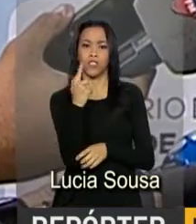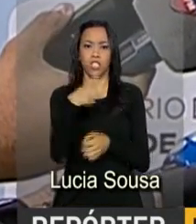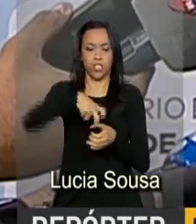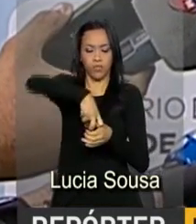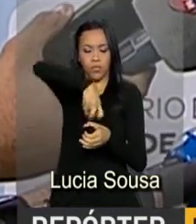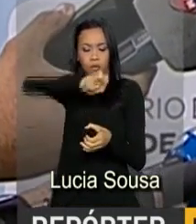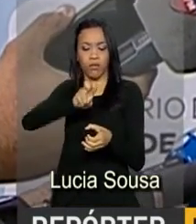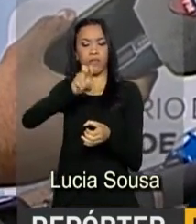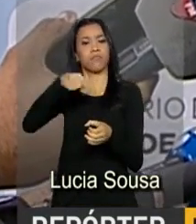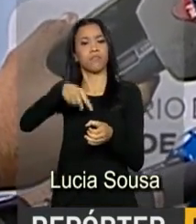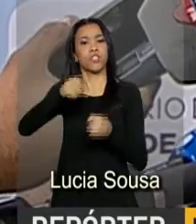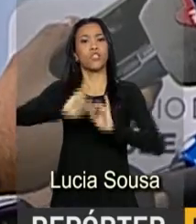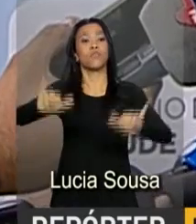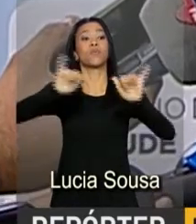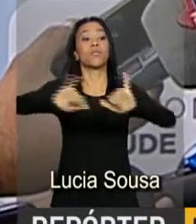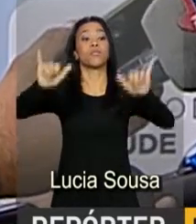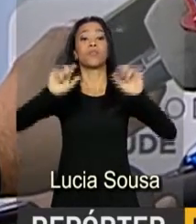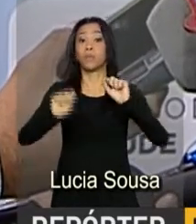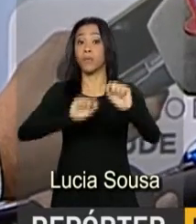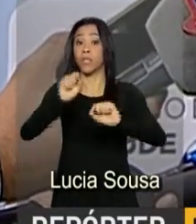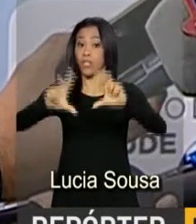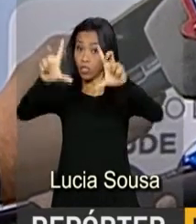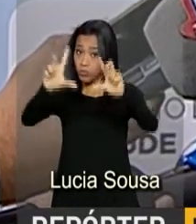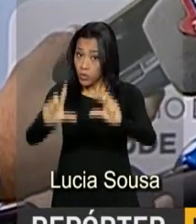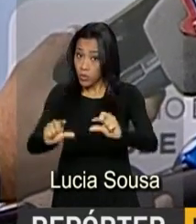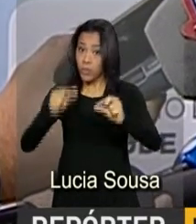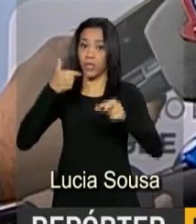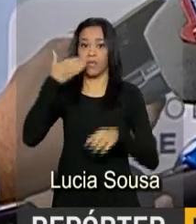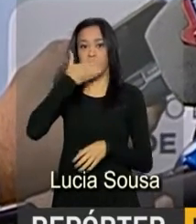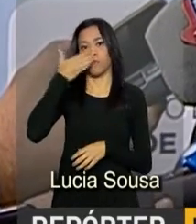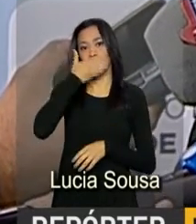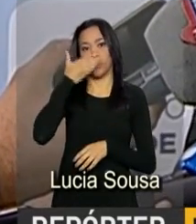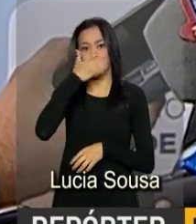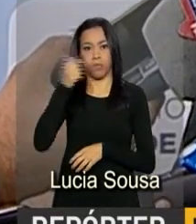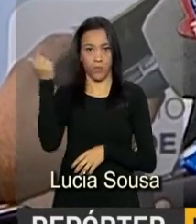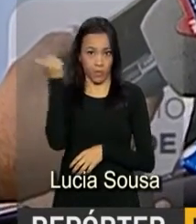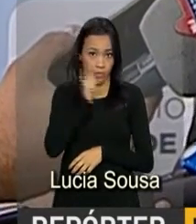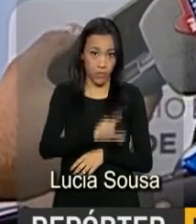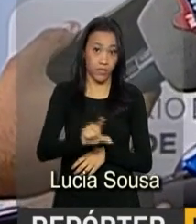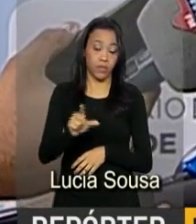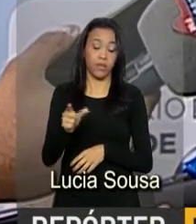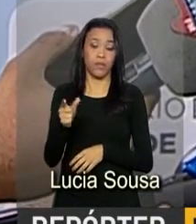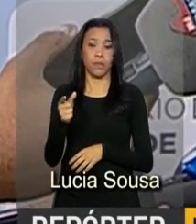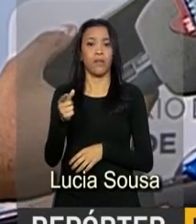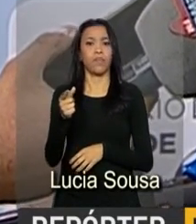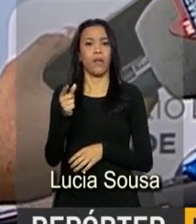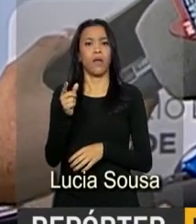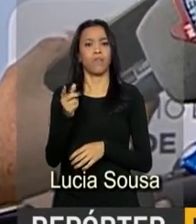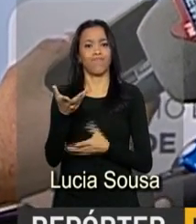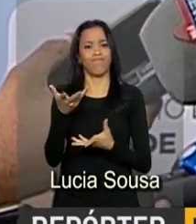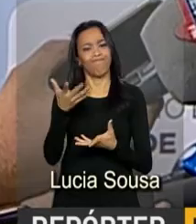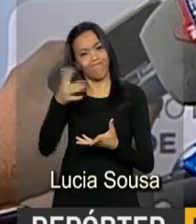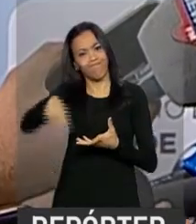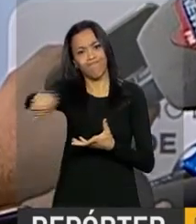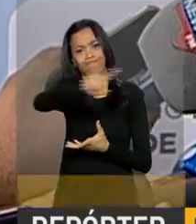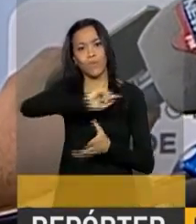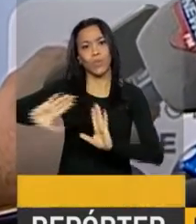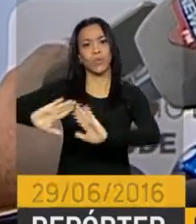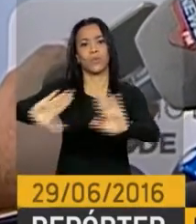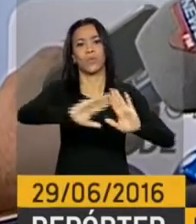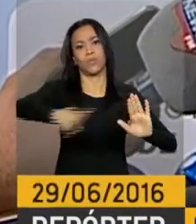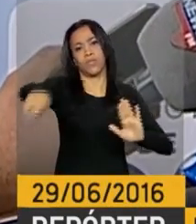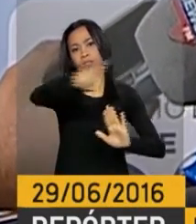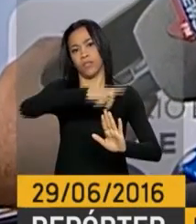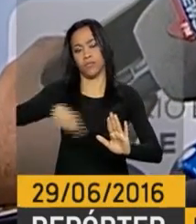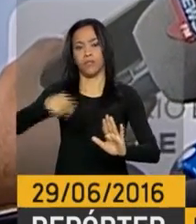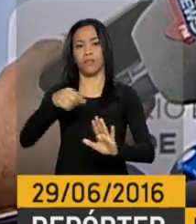produtos com menos açúcar para ganhar o mercado, para atender a demanda da população. Então, isso vai ser contínuo.